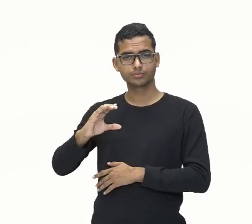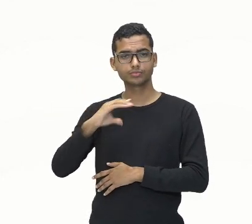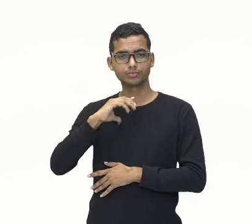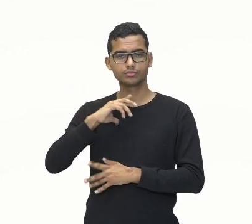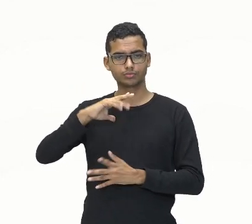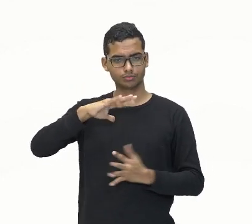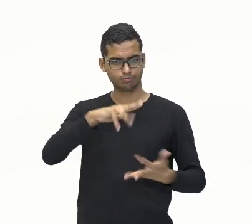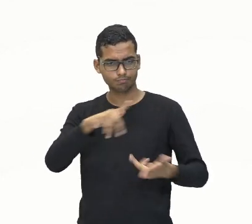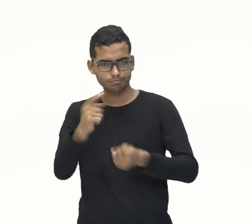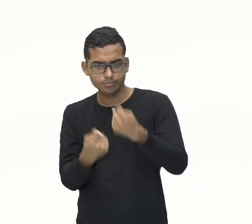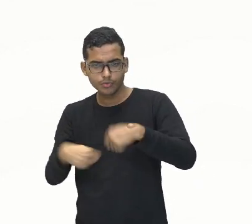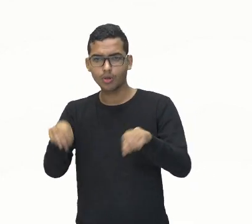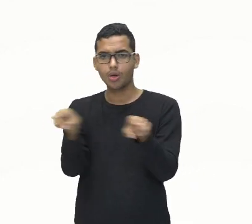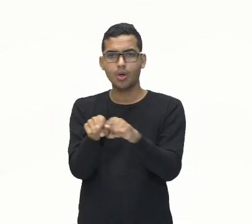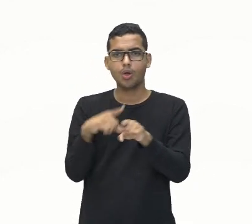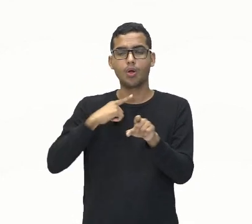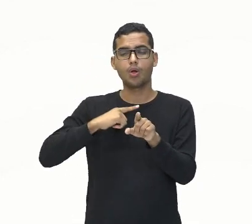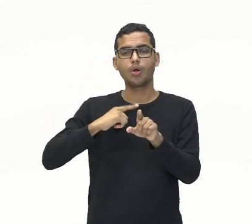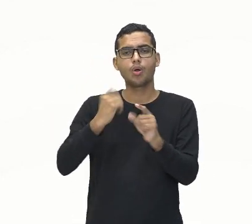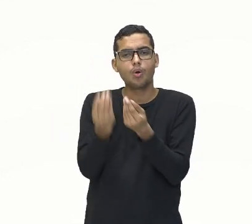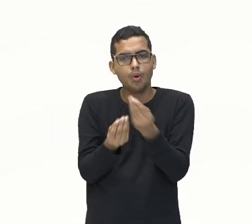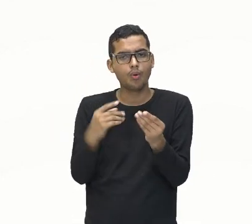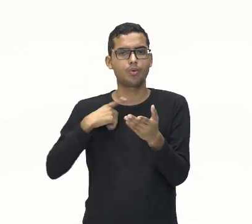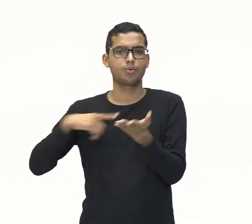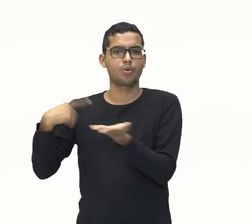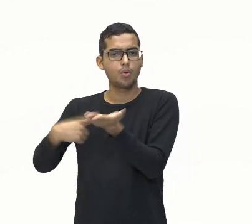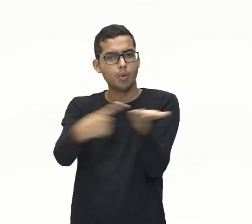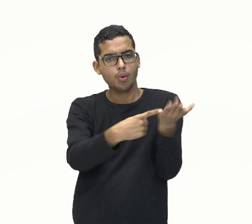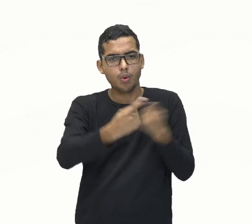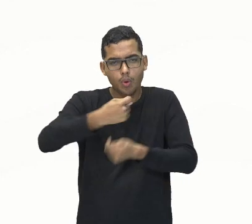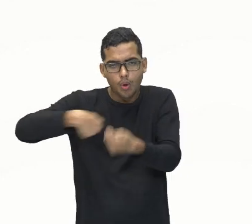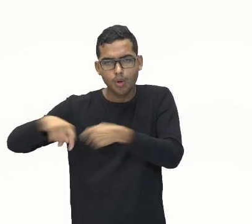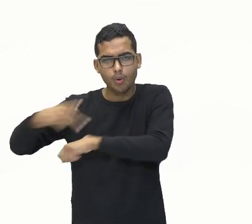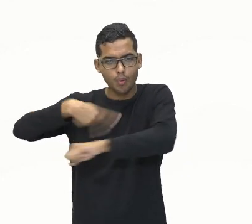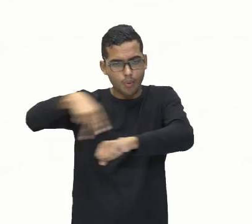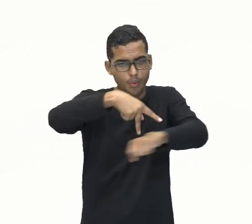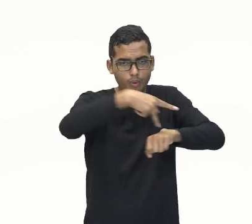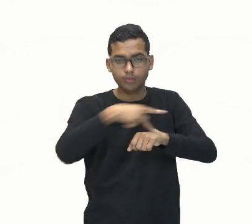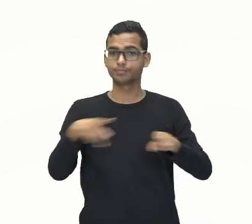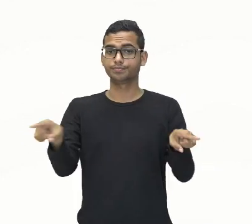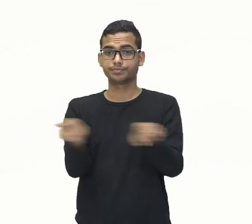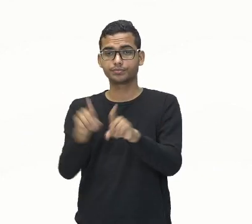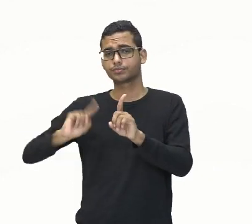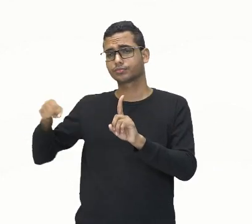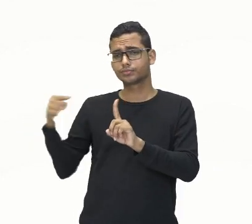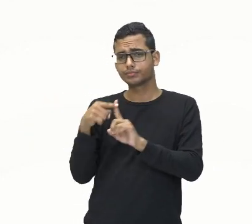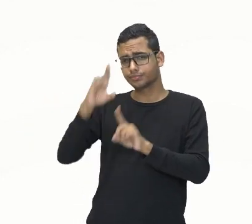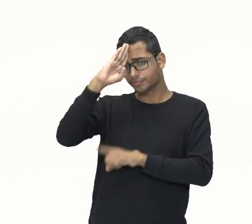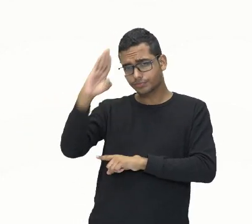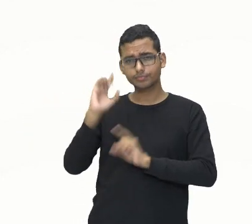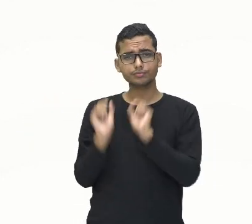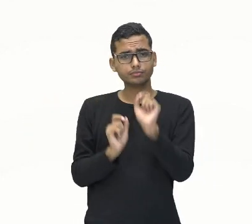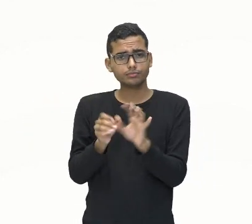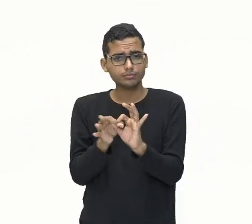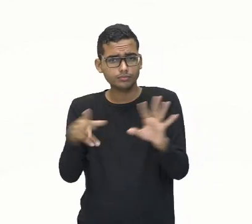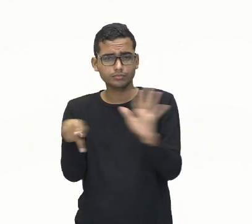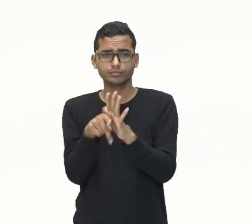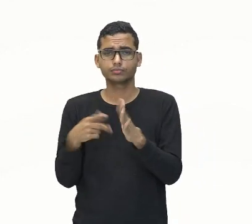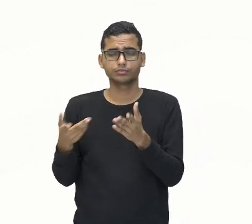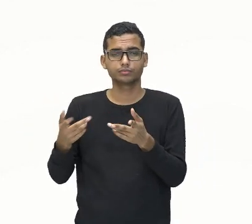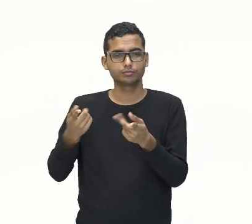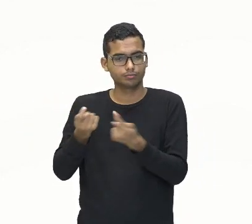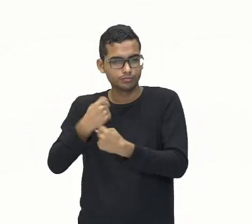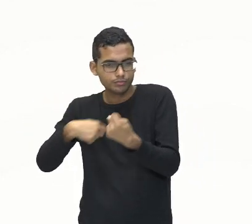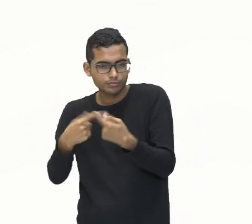internacional que regula e define o comércio multilateral entre países. Tem como meta a liberalização do comércio em todo